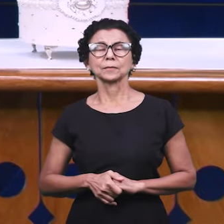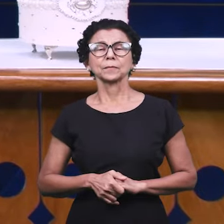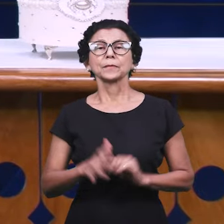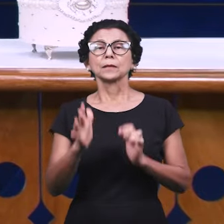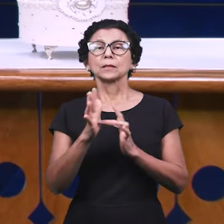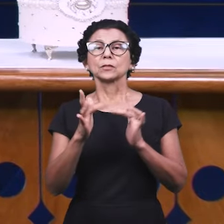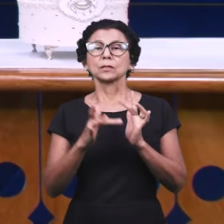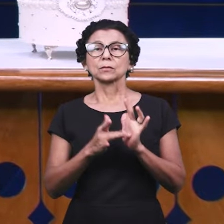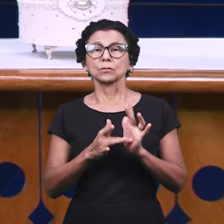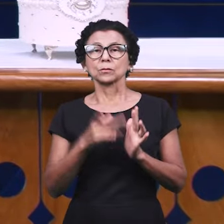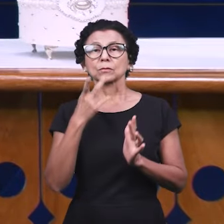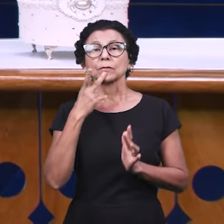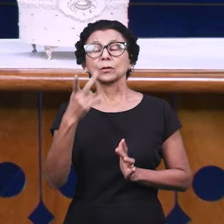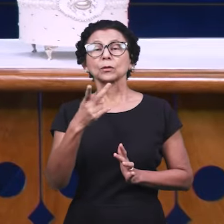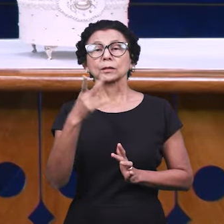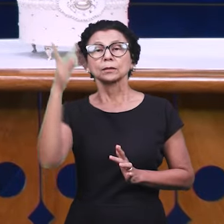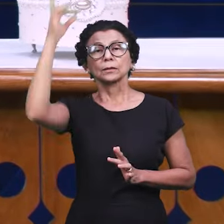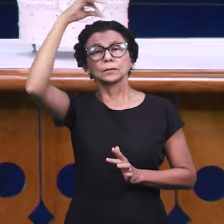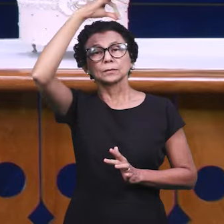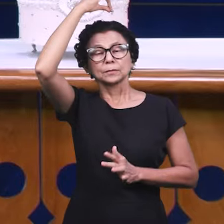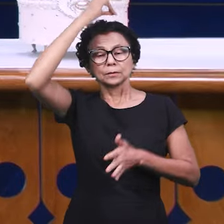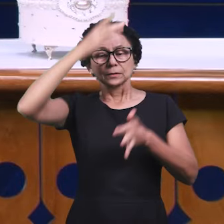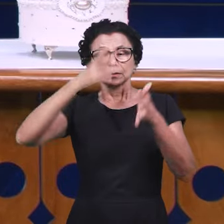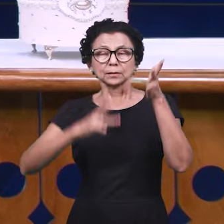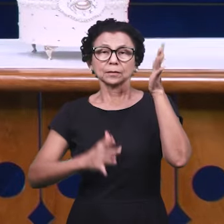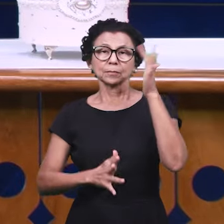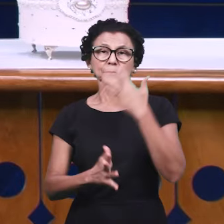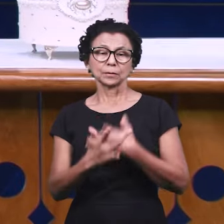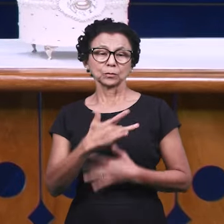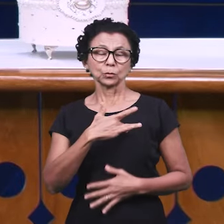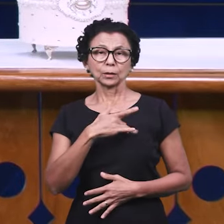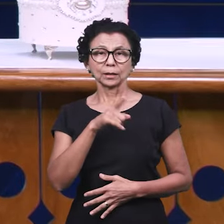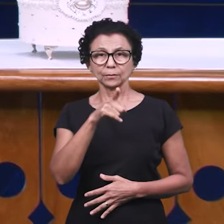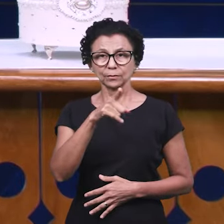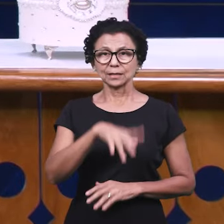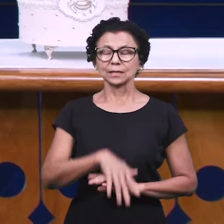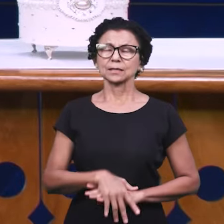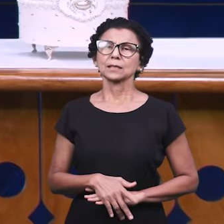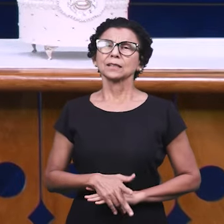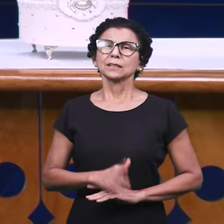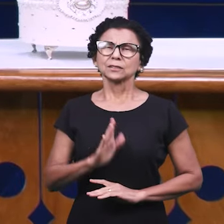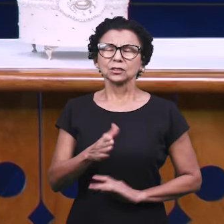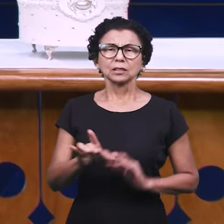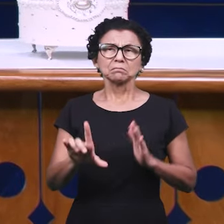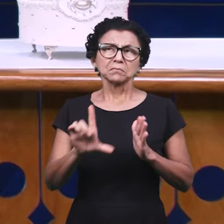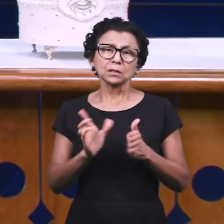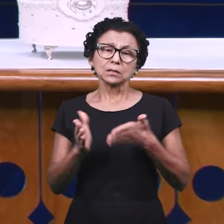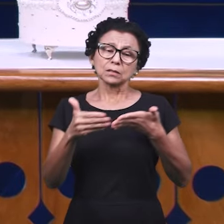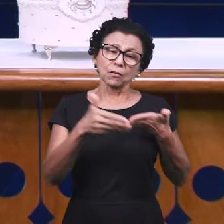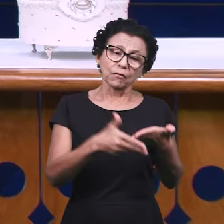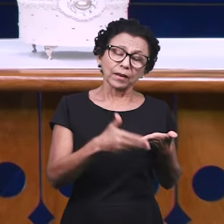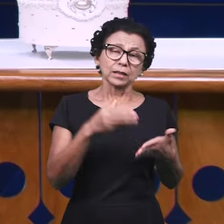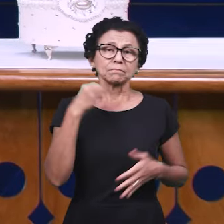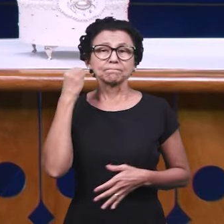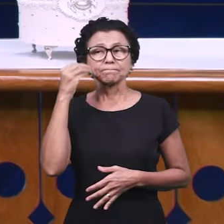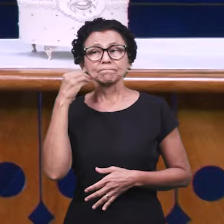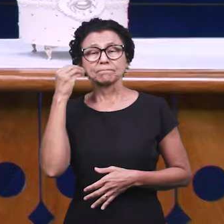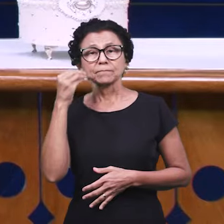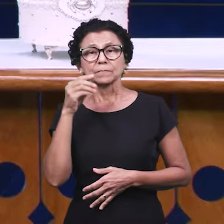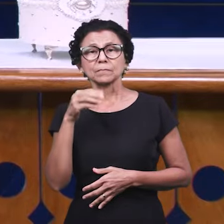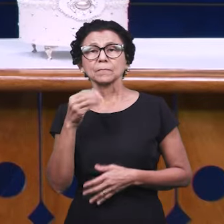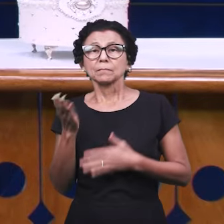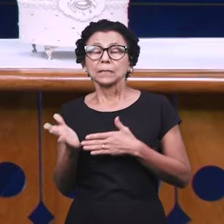este Espírito Santo está tocando na sua vida. Você já pode ter tido uma experiência com o Senhor, você pode estar afastado